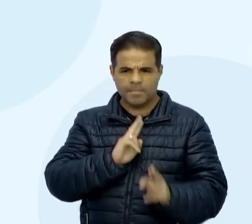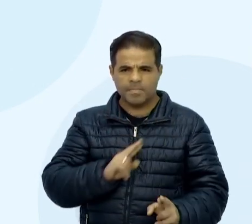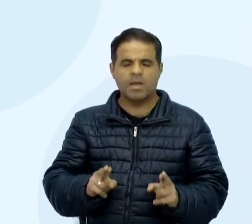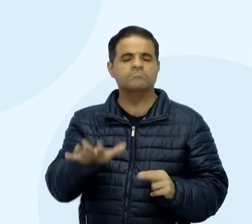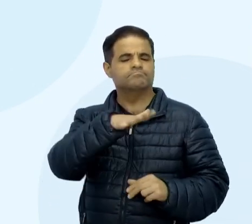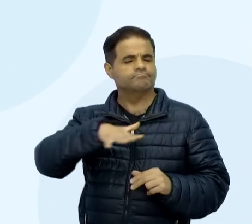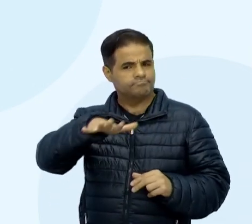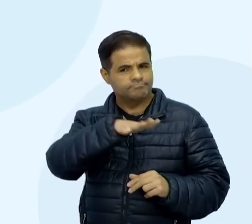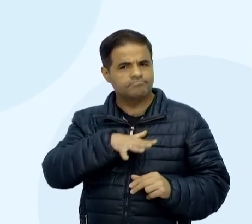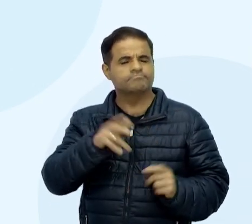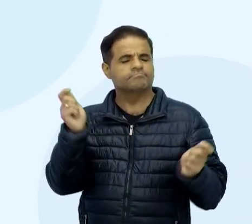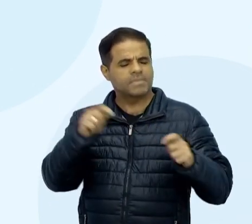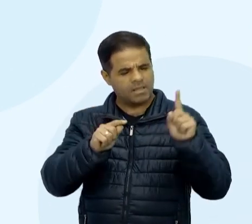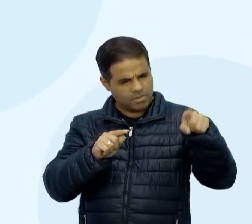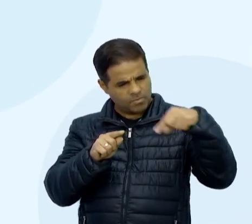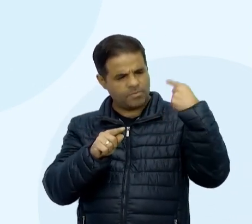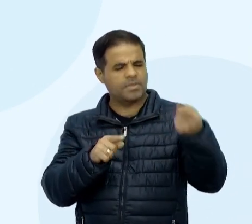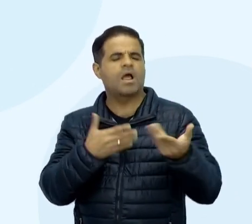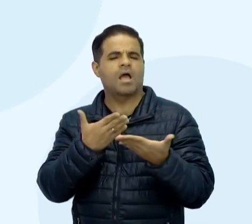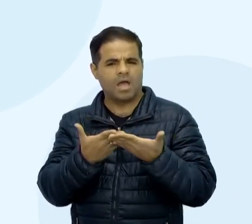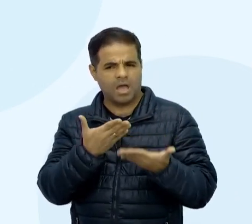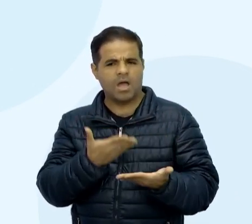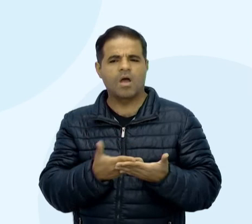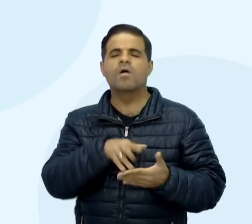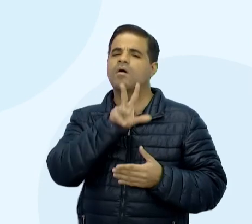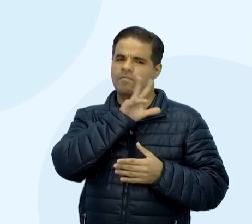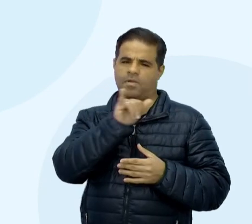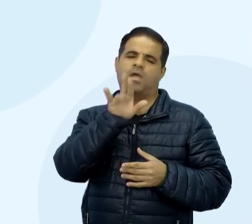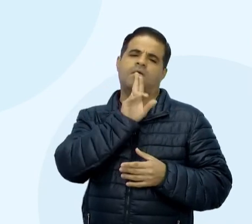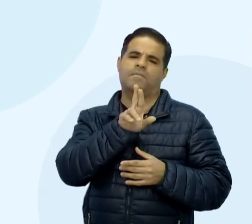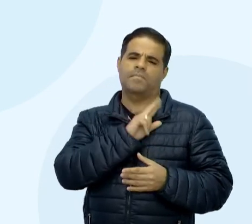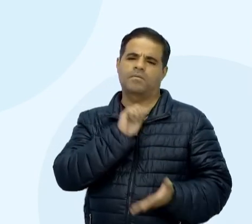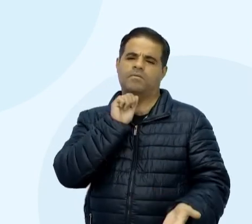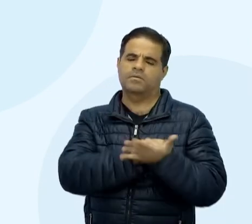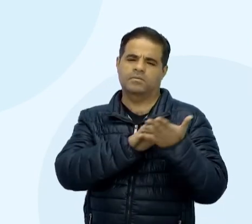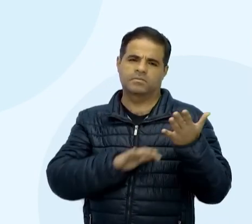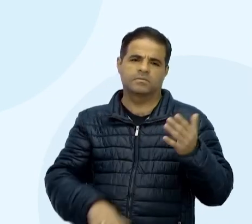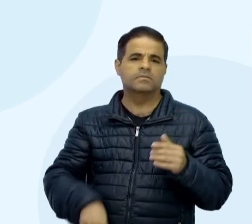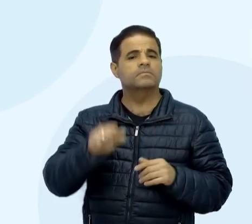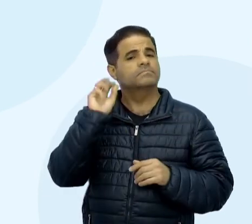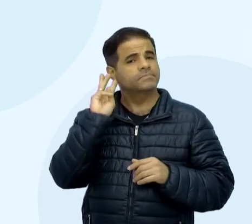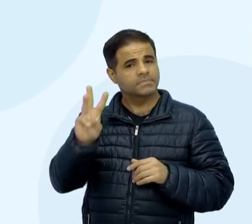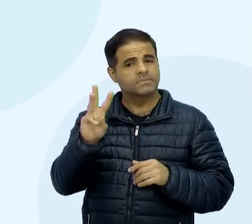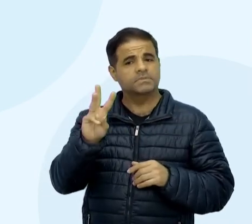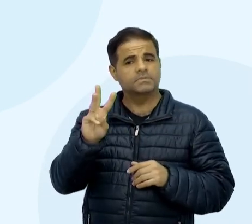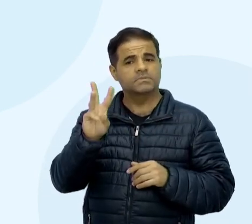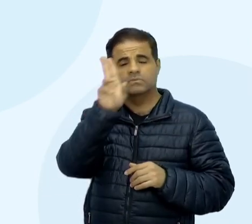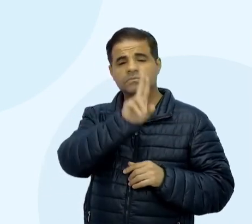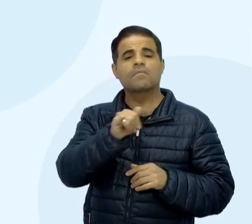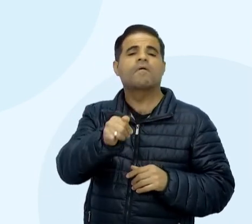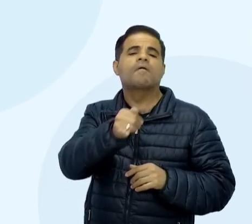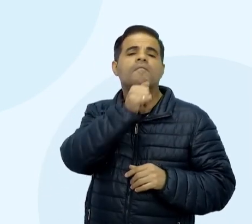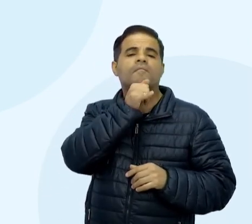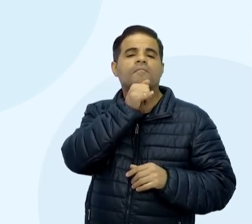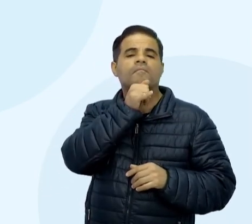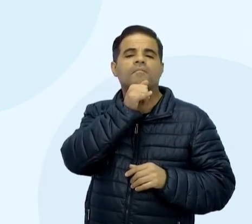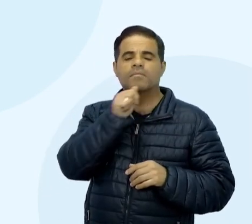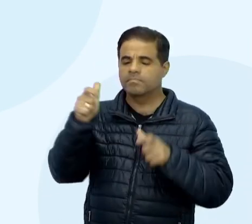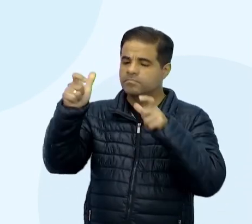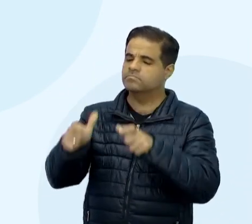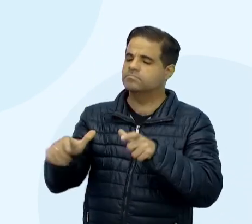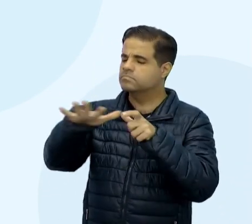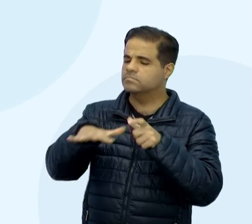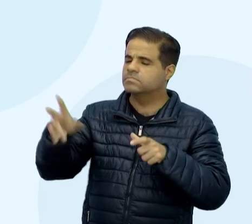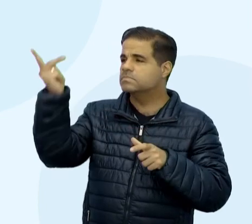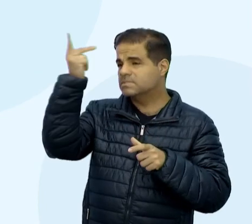da Providência, e na próxima aula vamos responder a atividade 3, usando como exemplo uma região do estado de